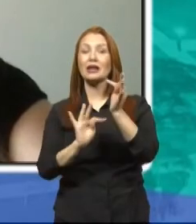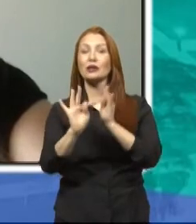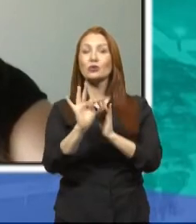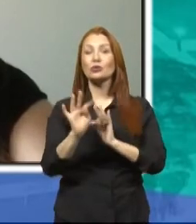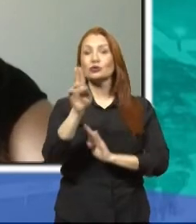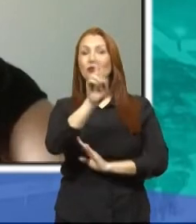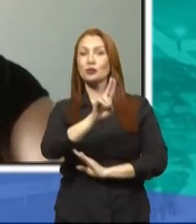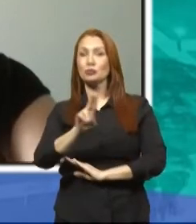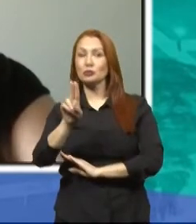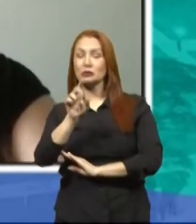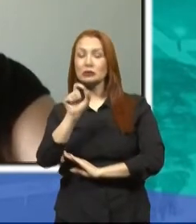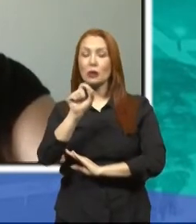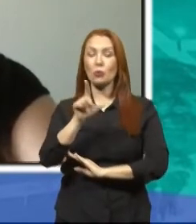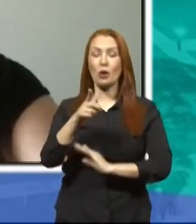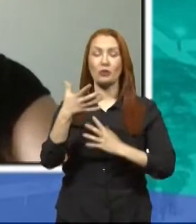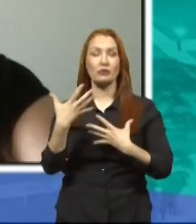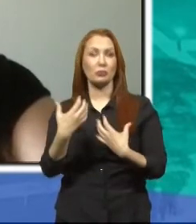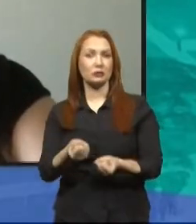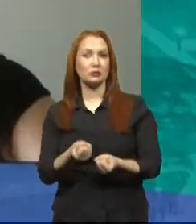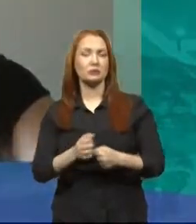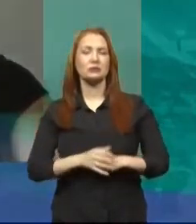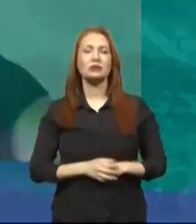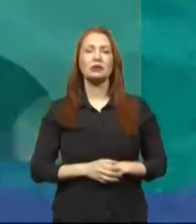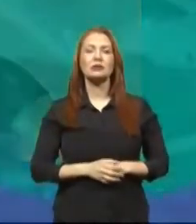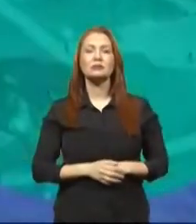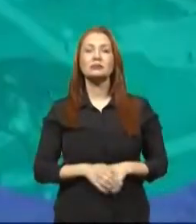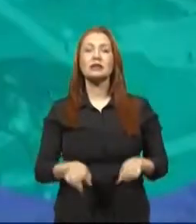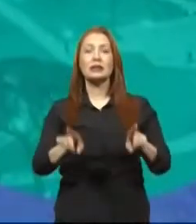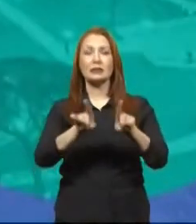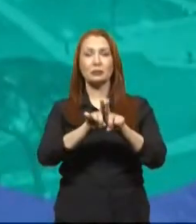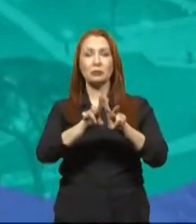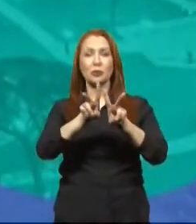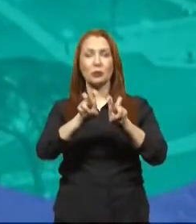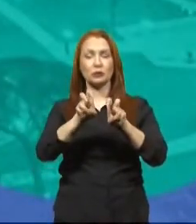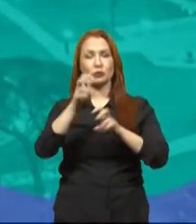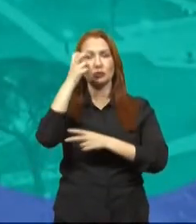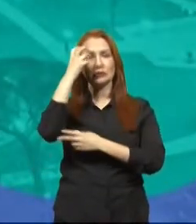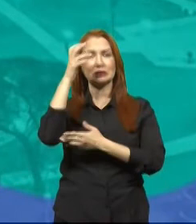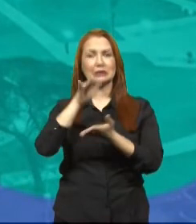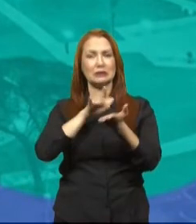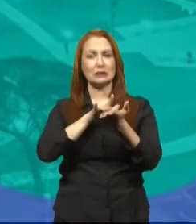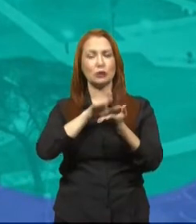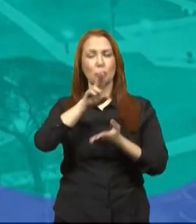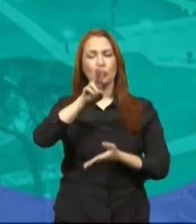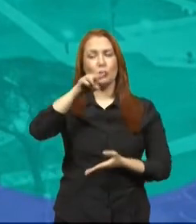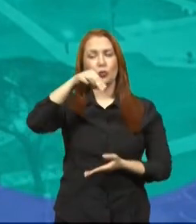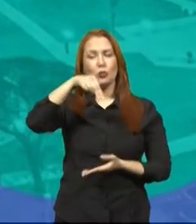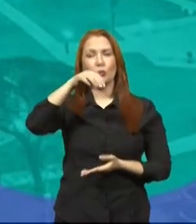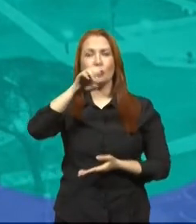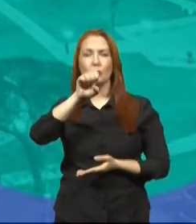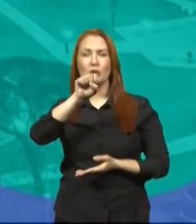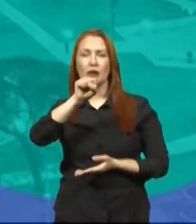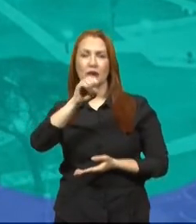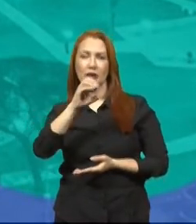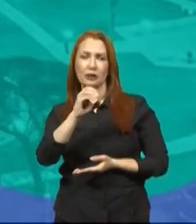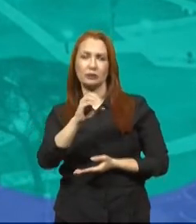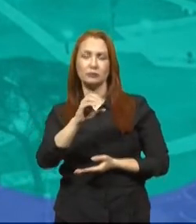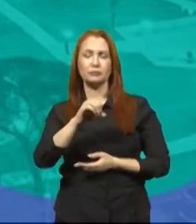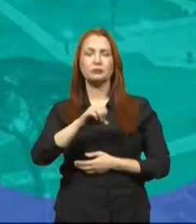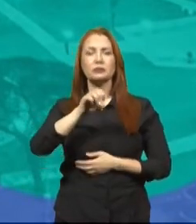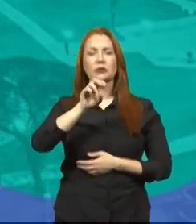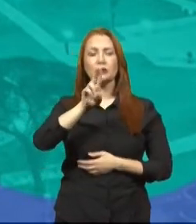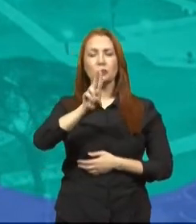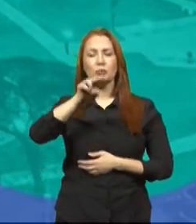vamos aceitar. E na área da inteligência artificial, a Unesco tem feito várias recomendações